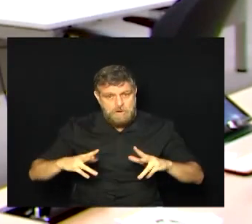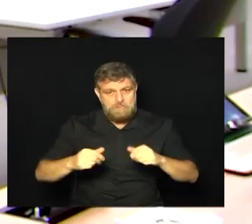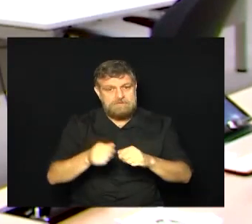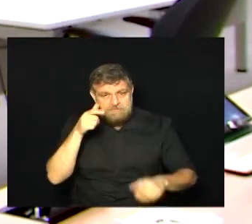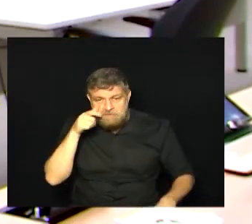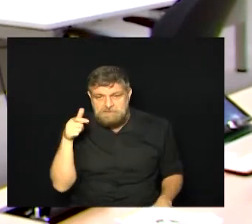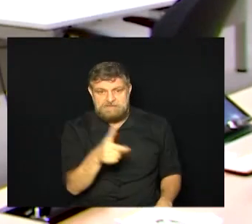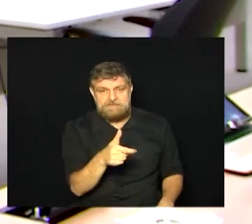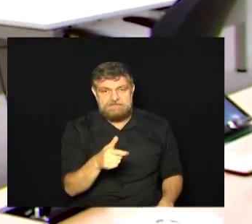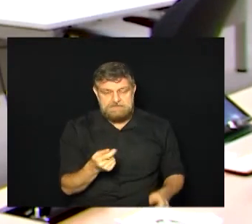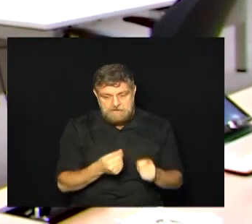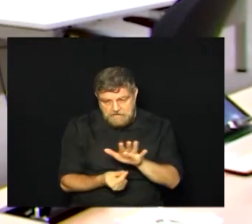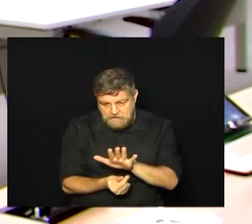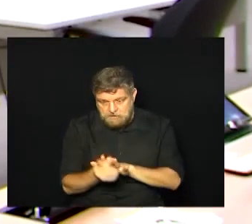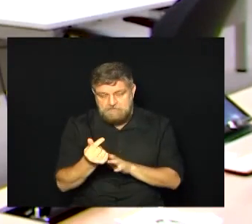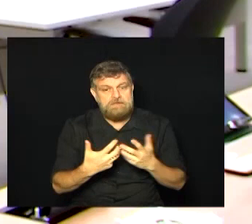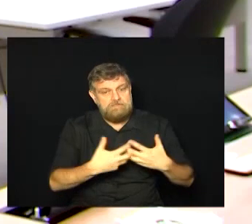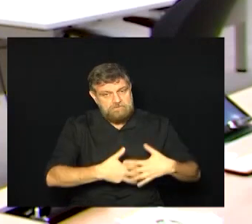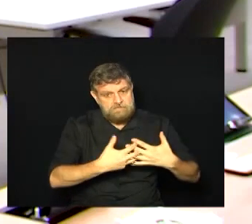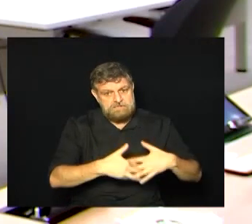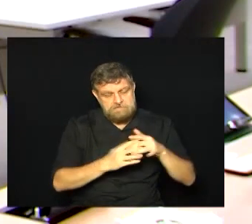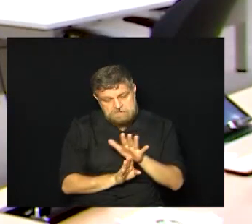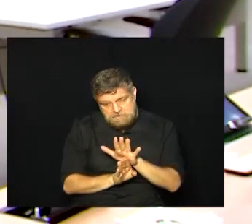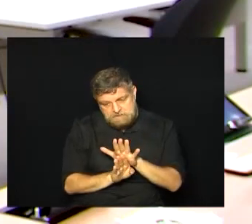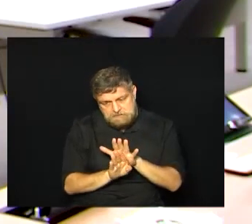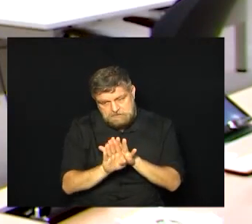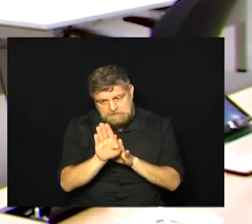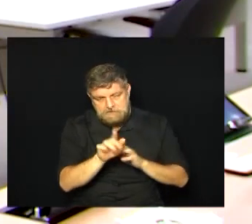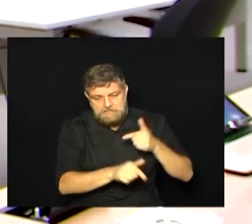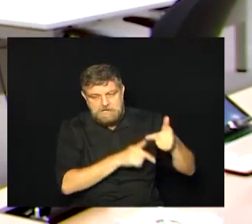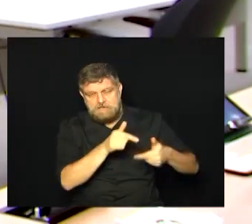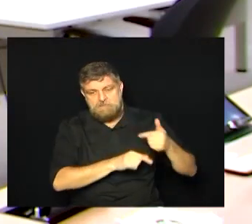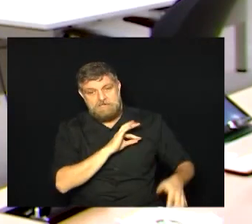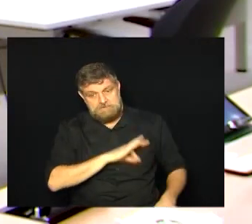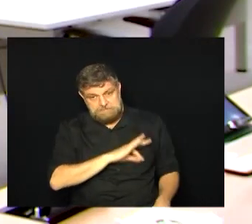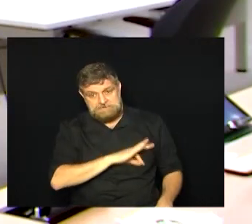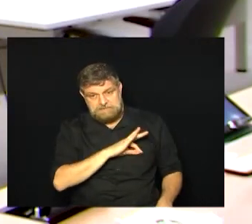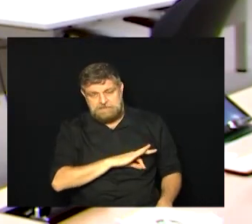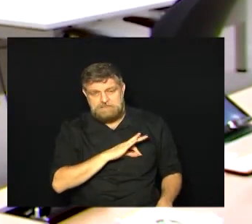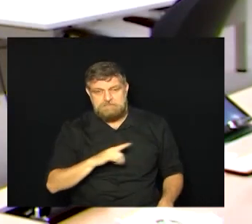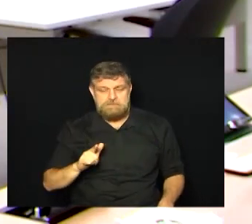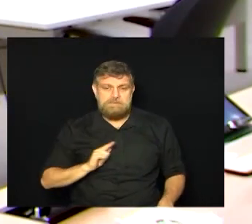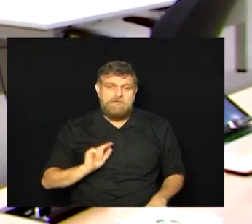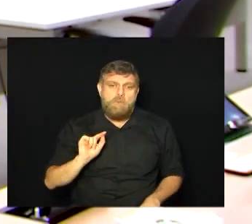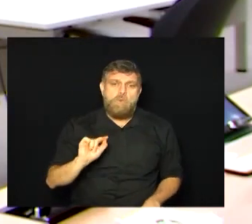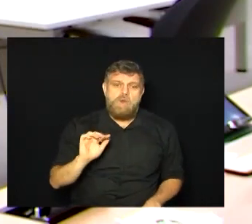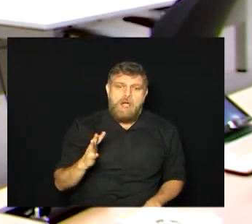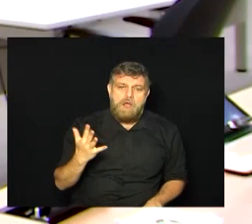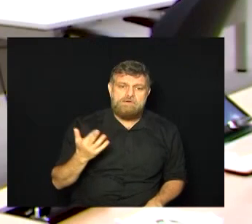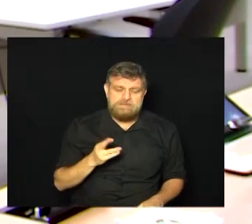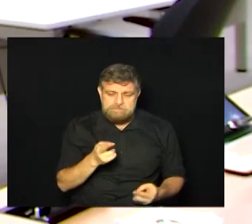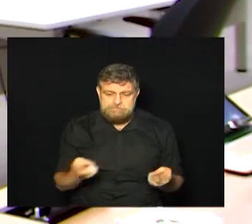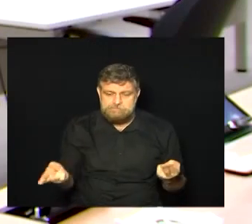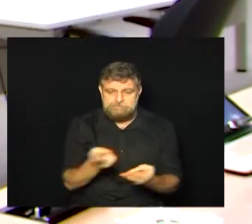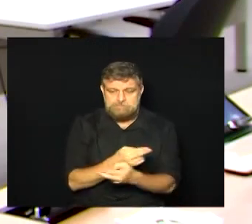interesse comum, que a economia esteja em movimento, crescendo, gerando empregos, e para isso está intrinsecamente relacionado